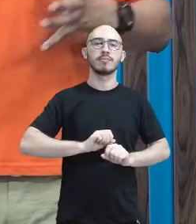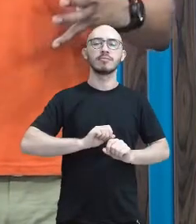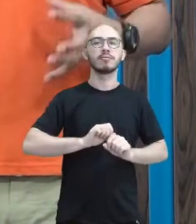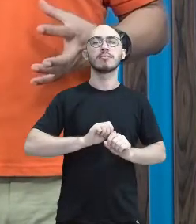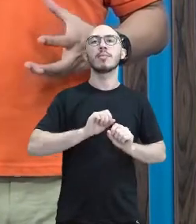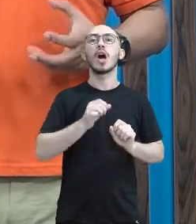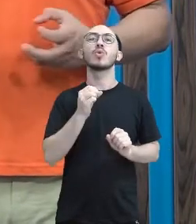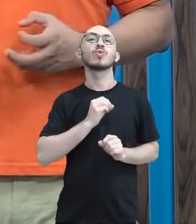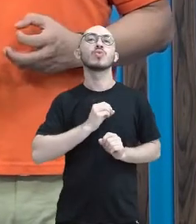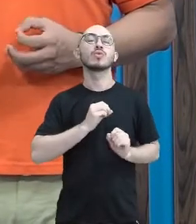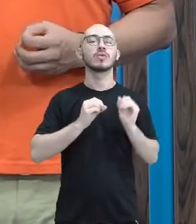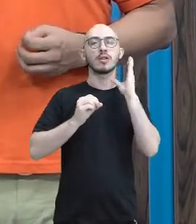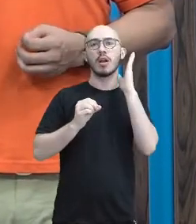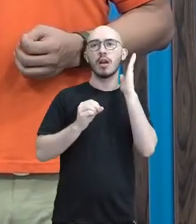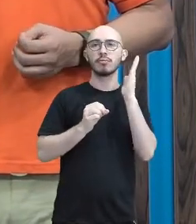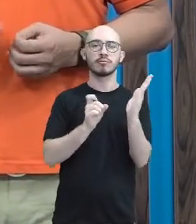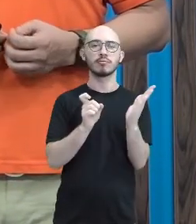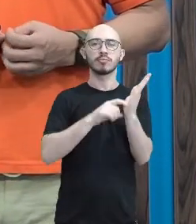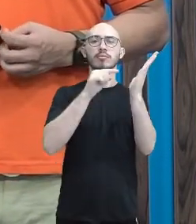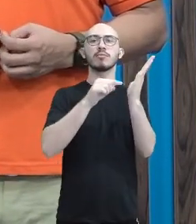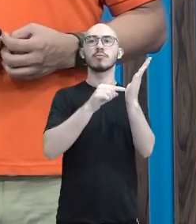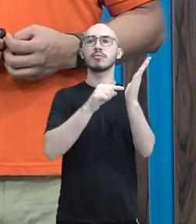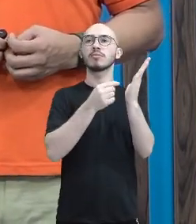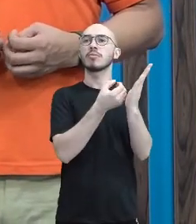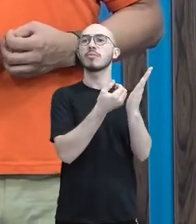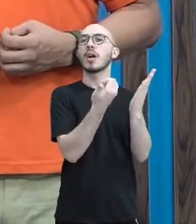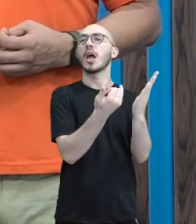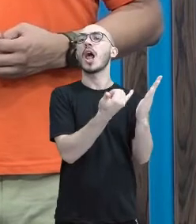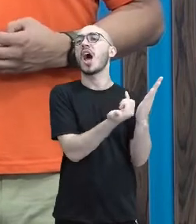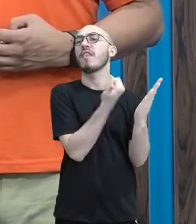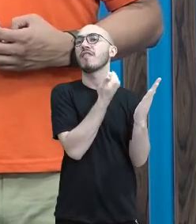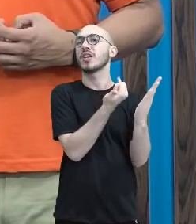seja uma caixa de som, o que for, ele vai de lá e diz,